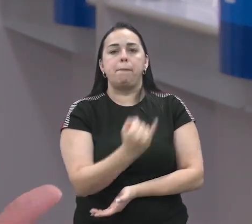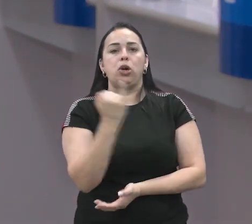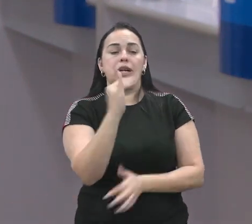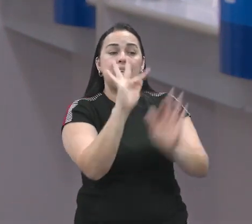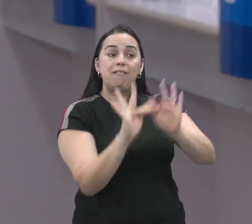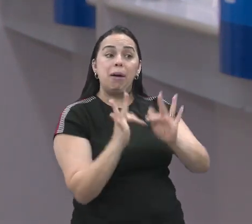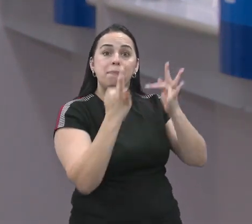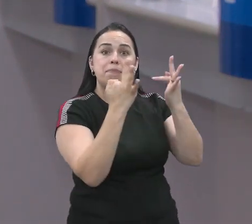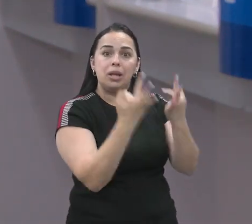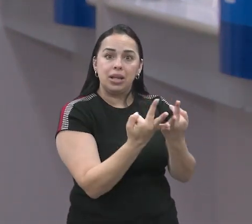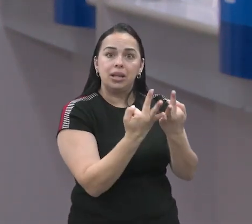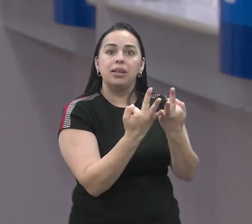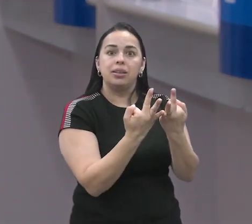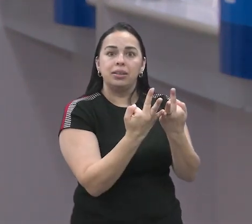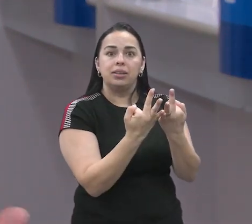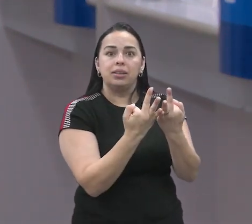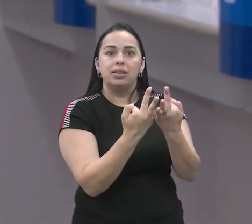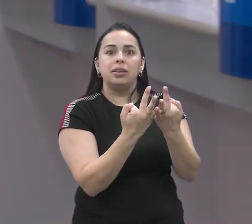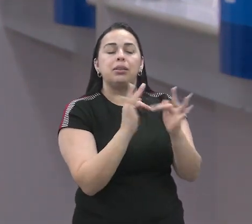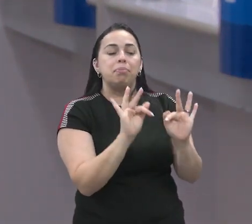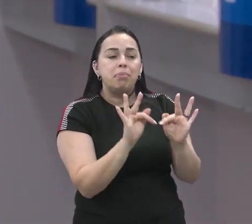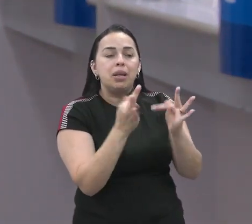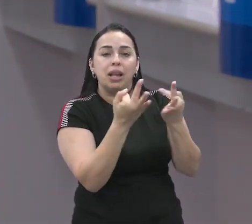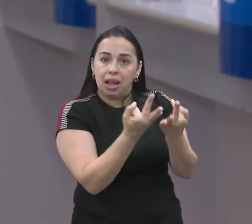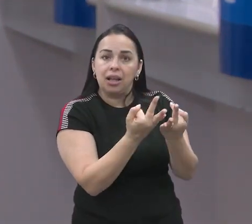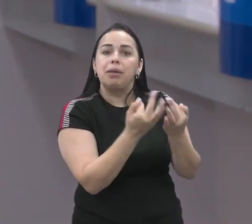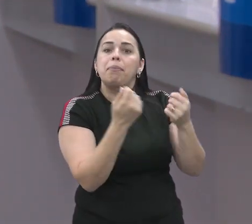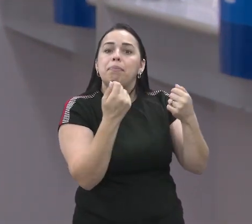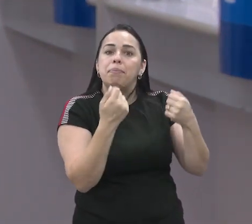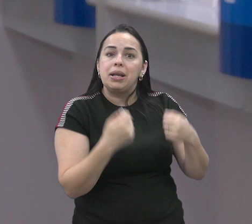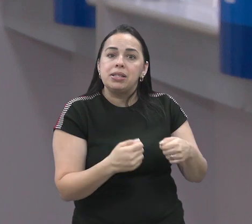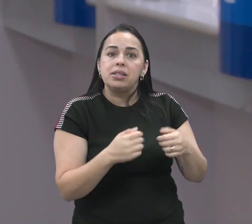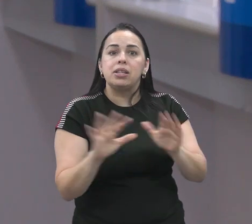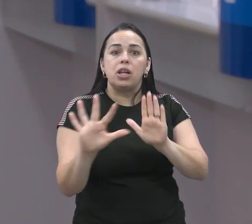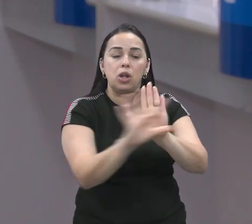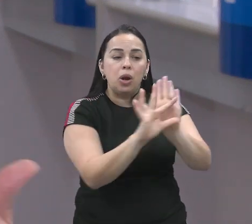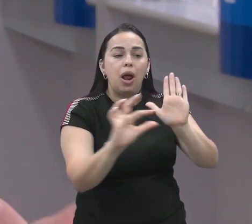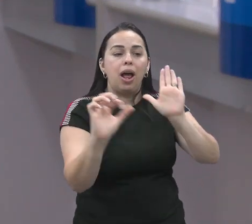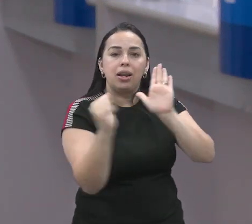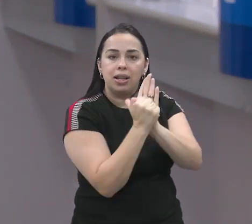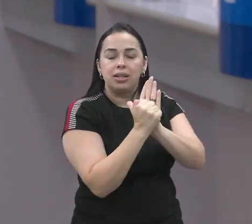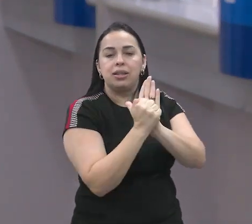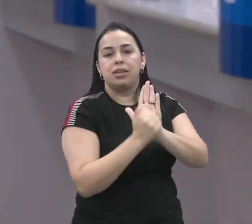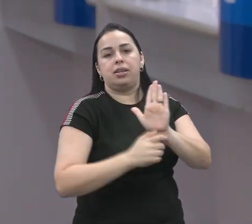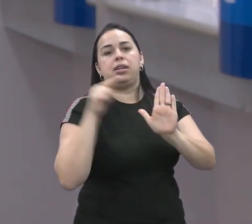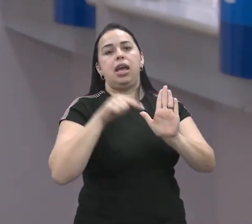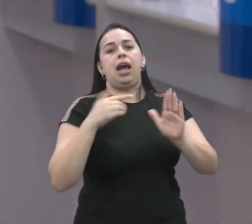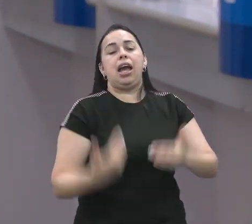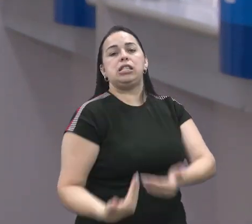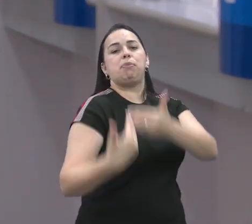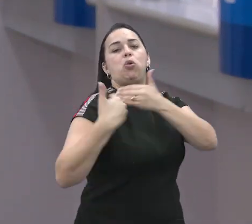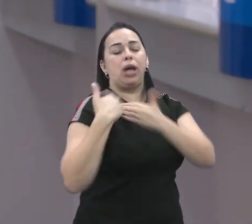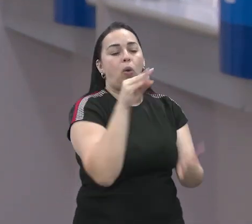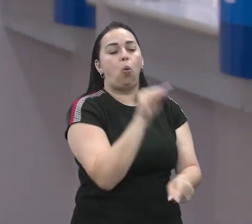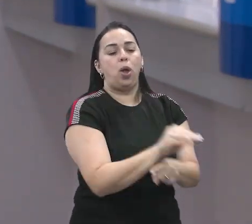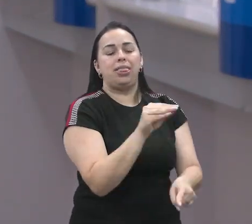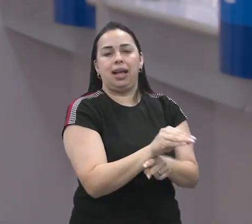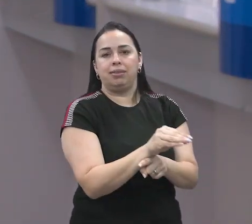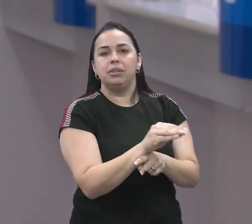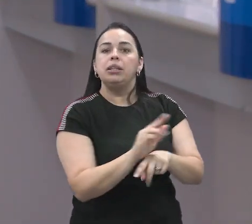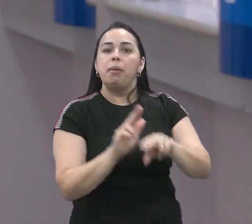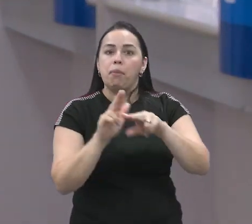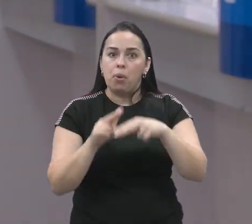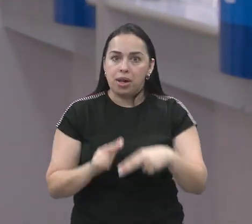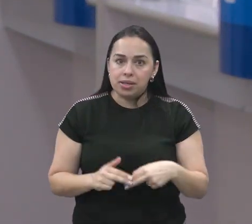que o familiar, né, mais próximo ali, que está no dia a dia deste familiar, que ele se cadastre como procurador. Certo? Então,